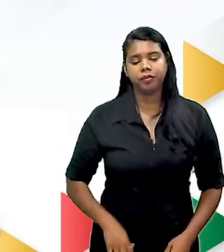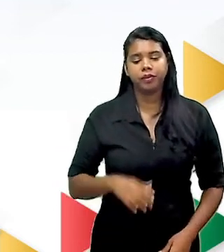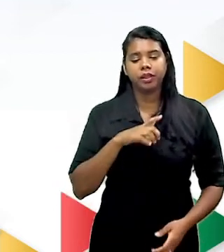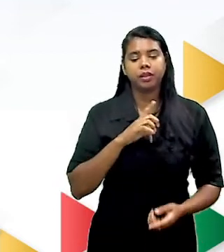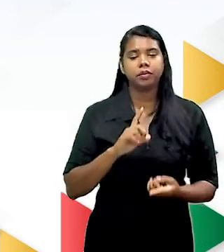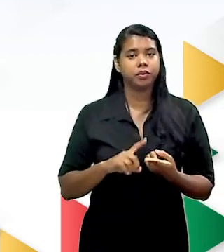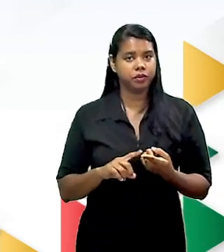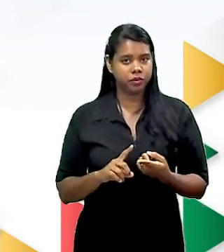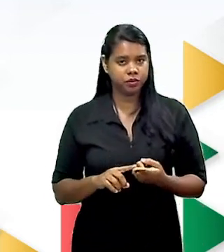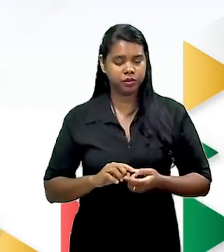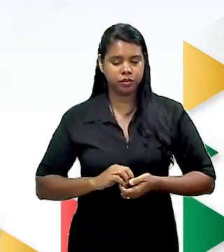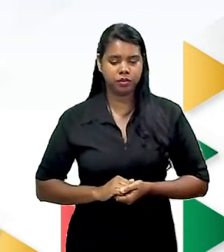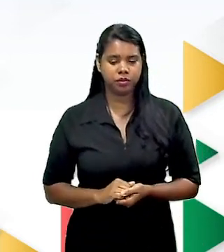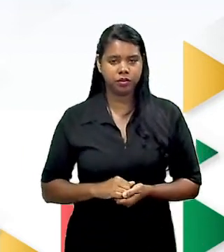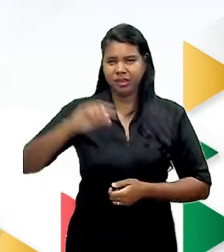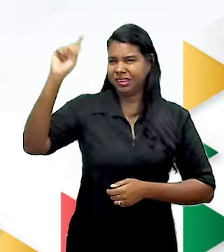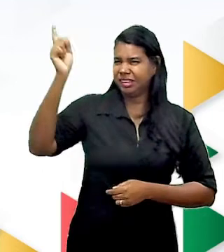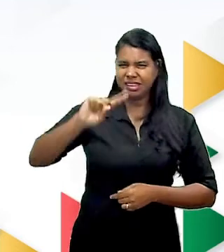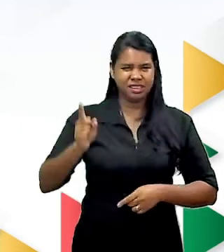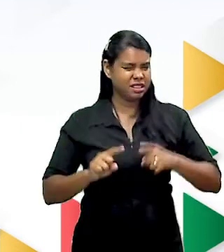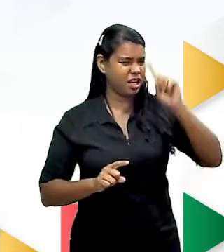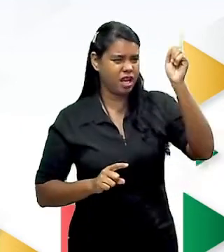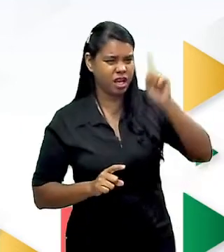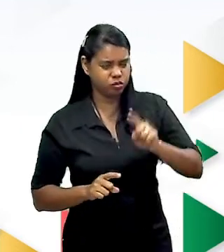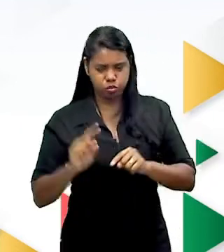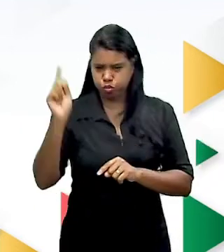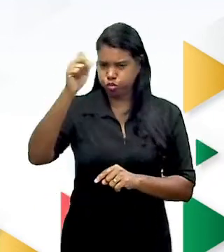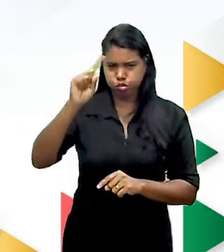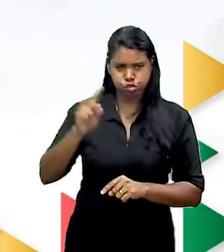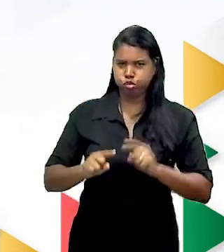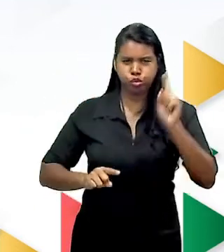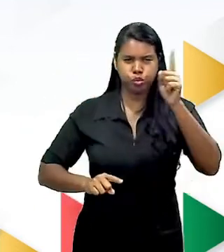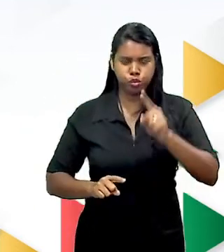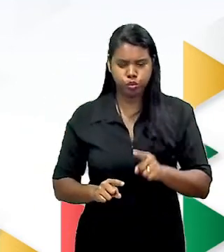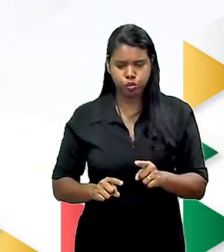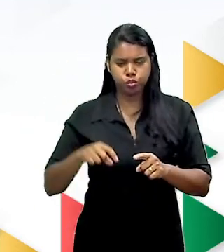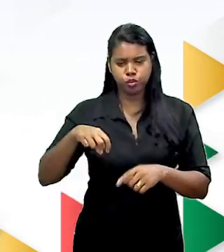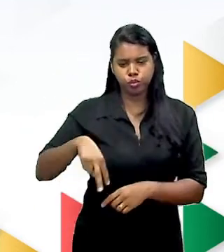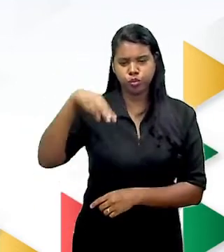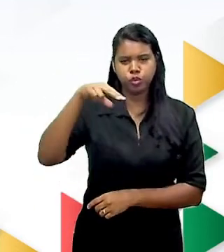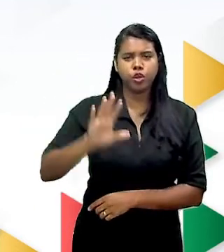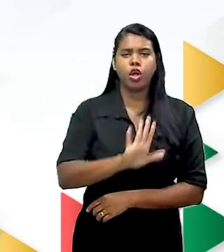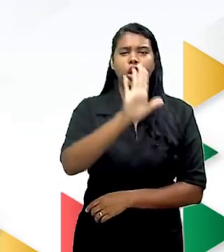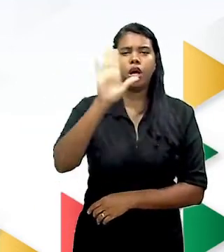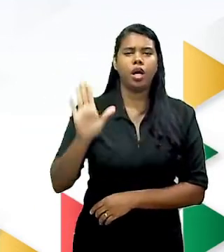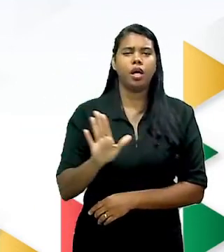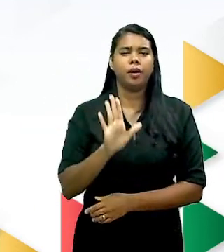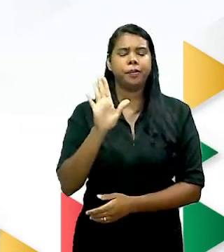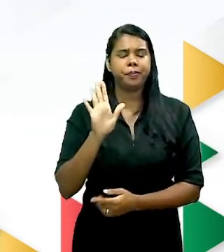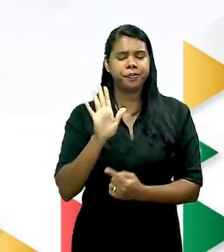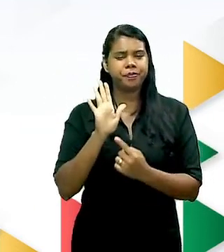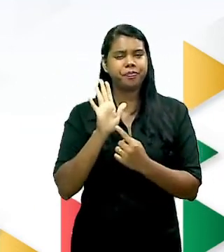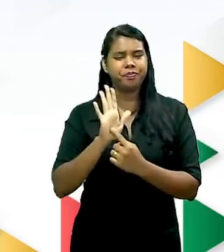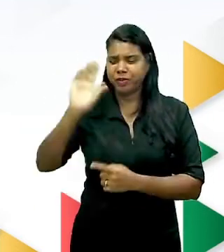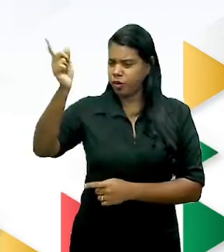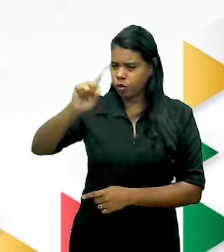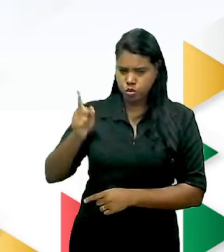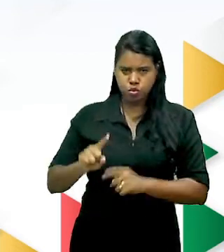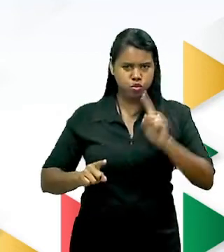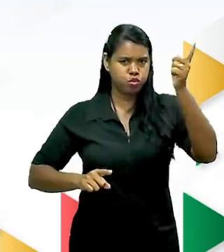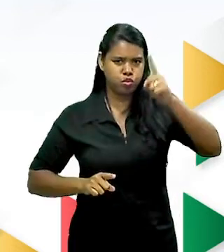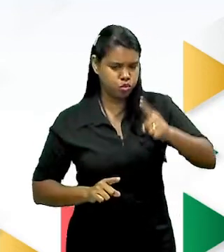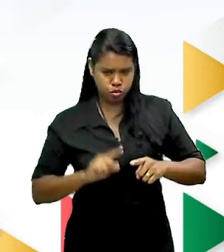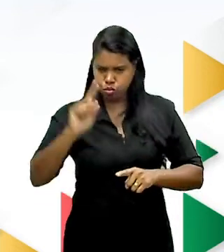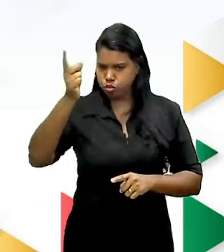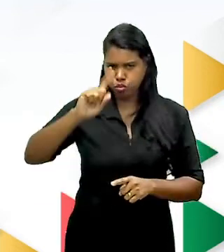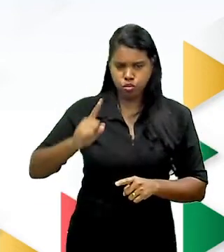aqui a presença dos raios, né? A grande parte do Nordeste tem essas incidências de raios, entre outras